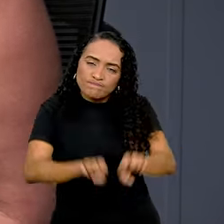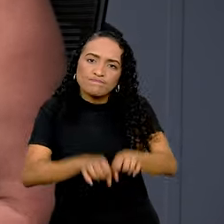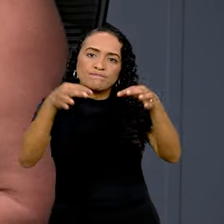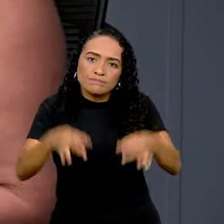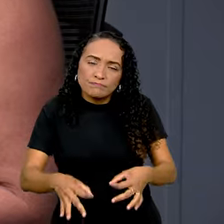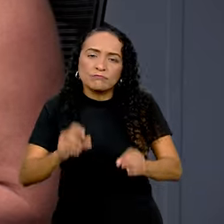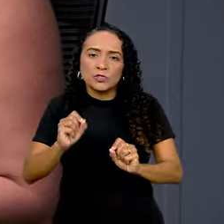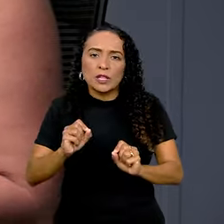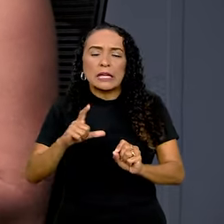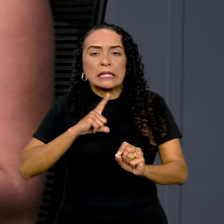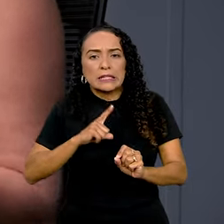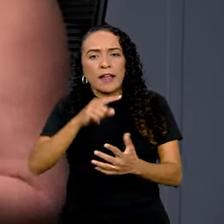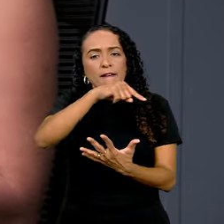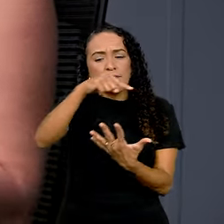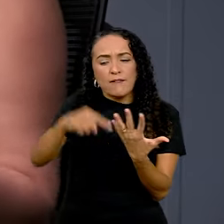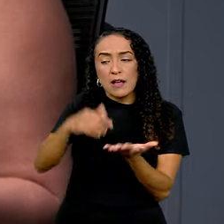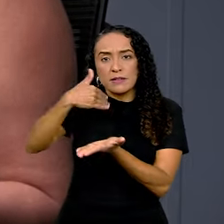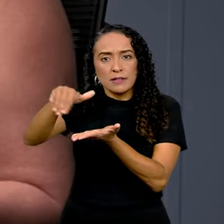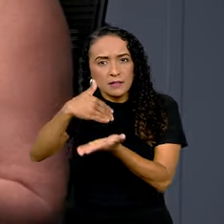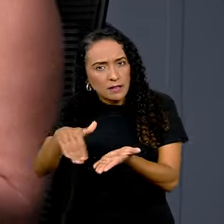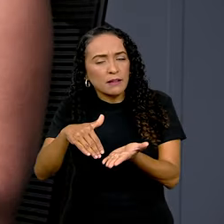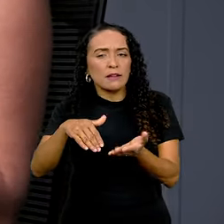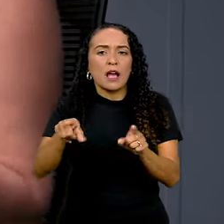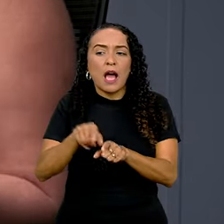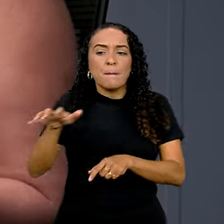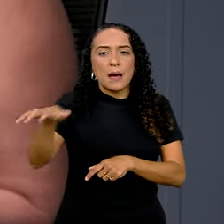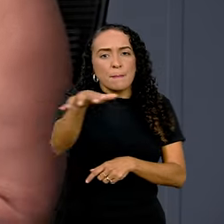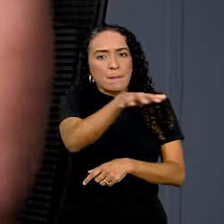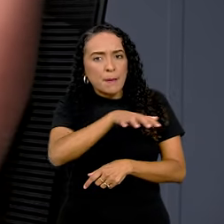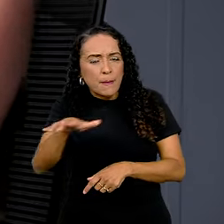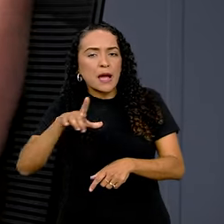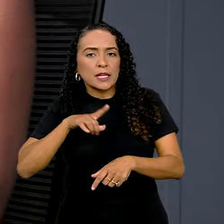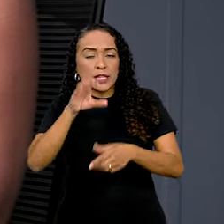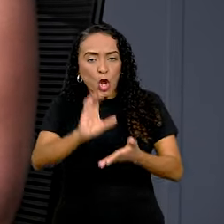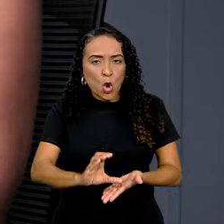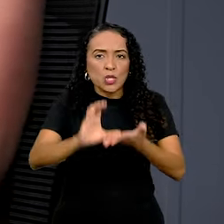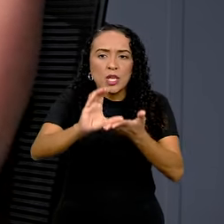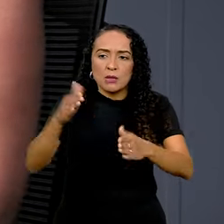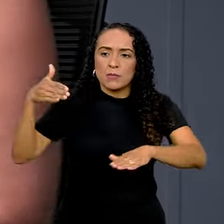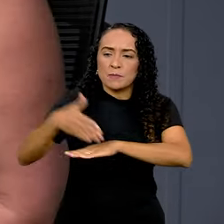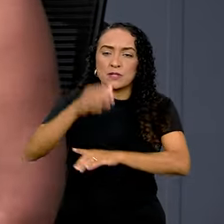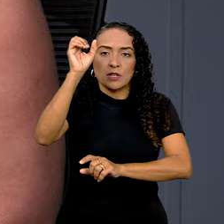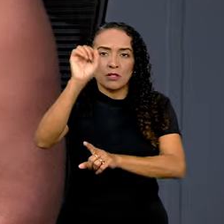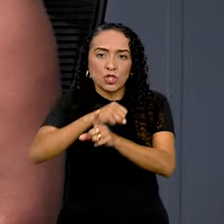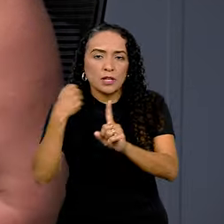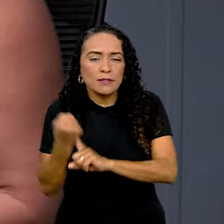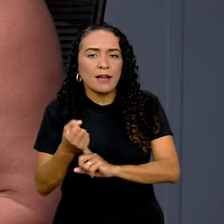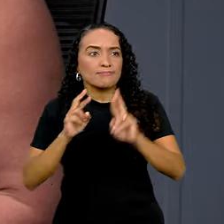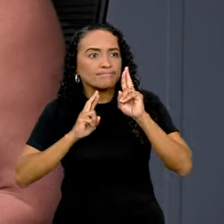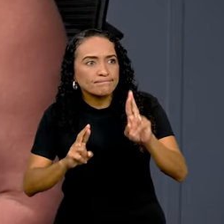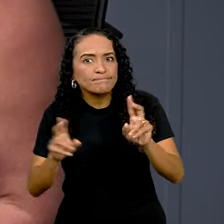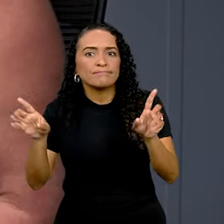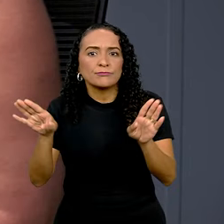estruturas né com compostas por diversas secretarias por diversas áreas que tem esses Conselhos com a participação da sociedade